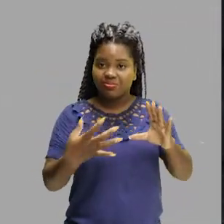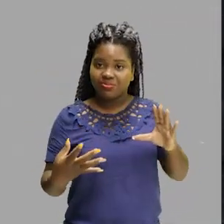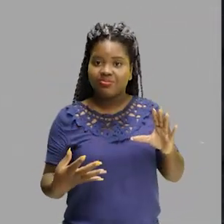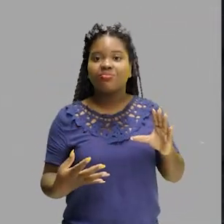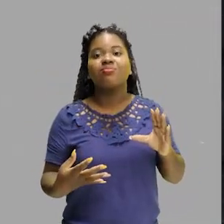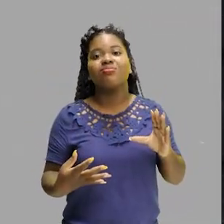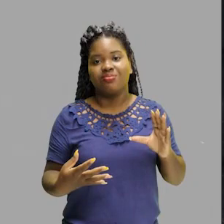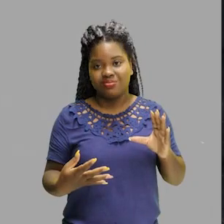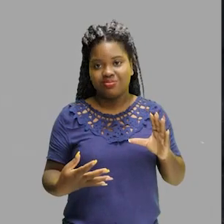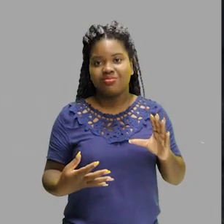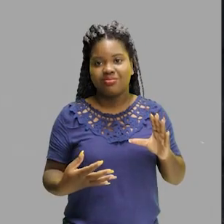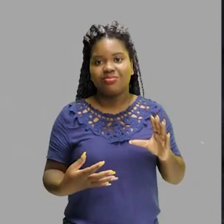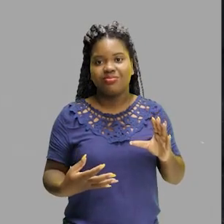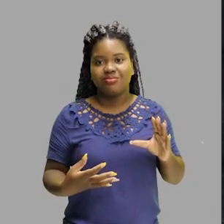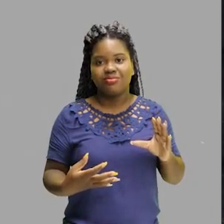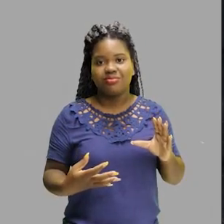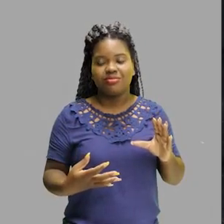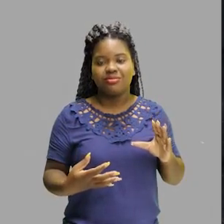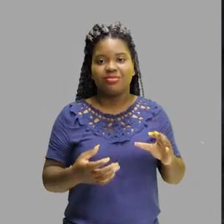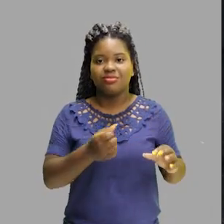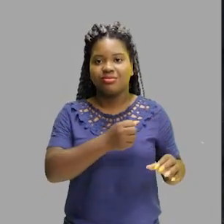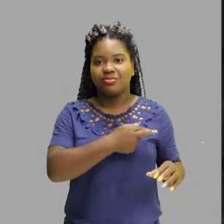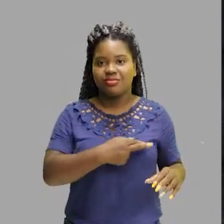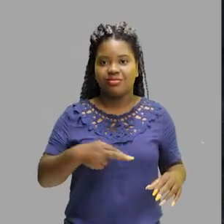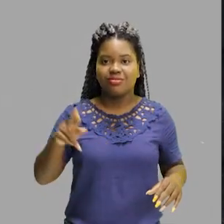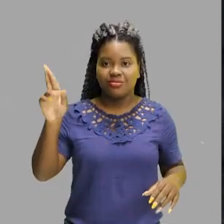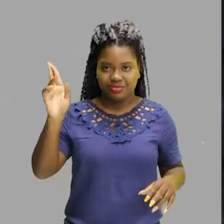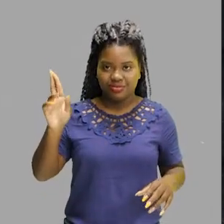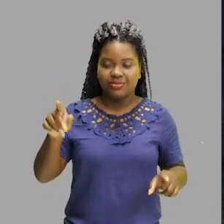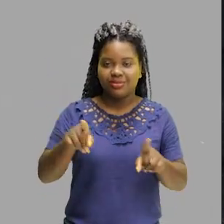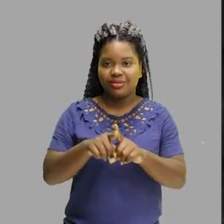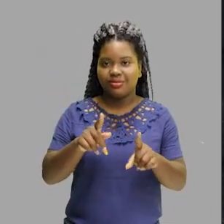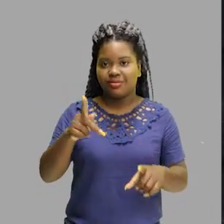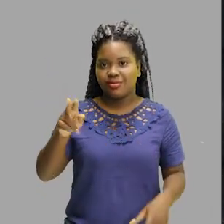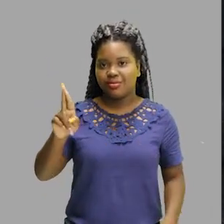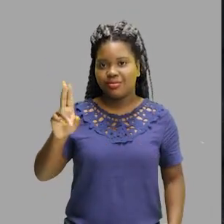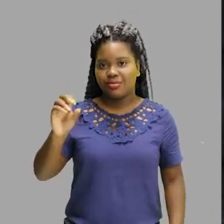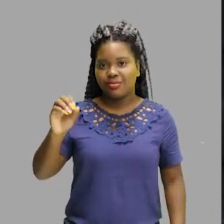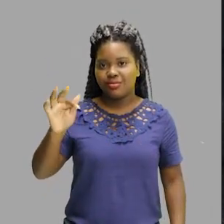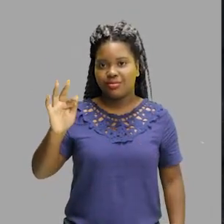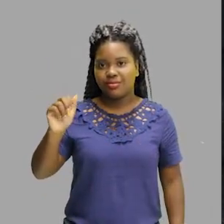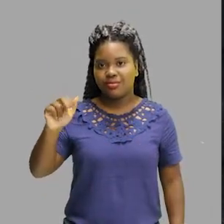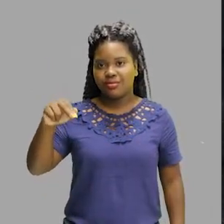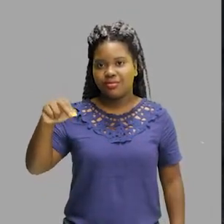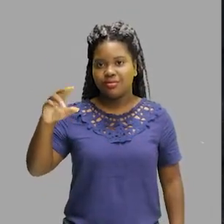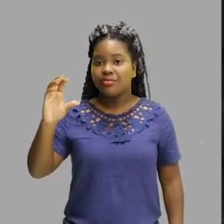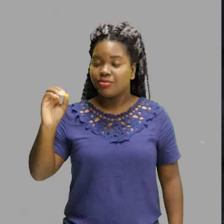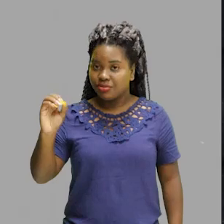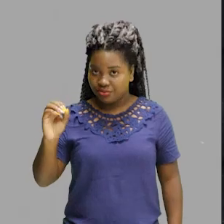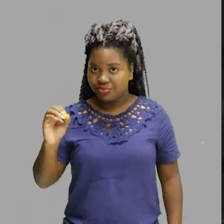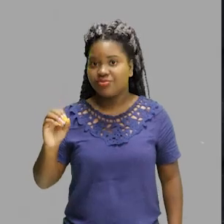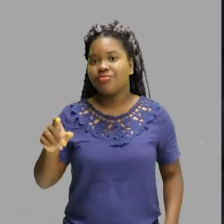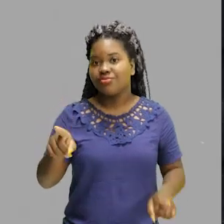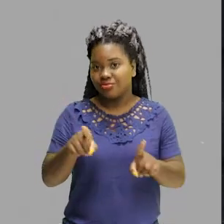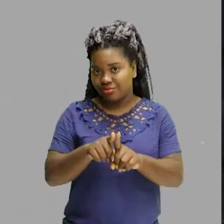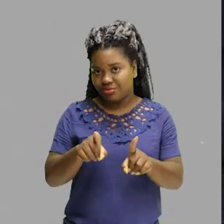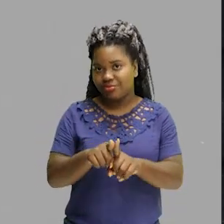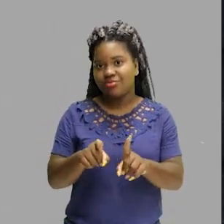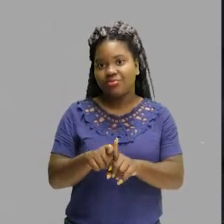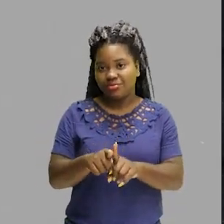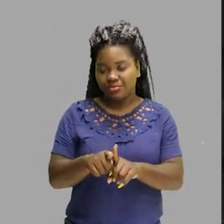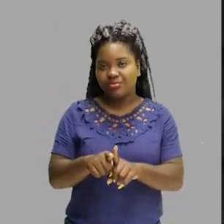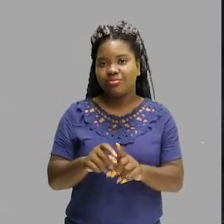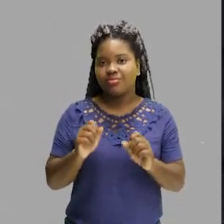é religioso, ele é caracterizado como profano, tá? Profano é aquilo que não tem nada a ver com a religião, com o religioso,